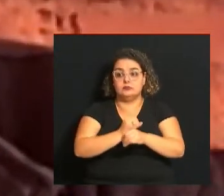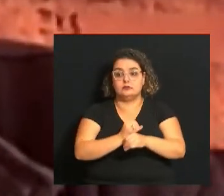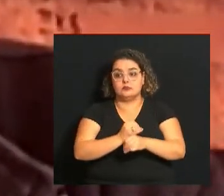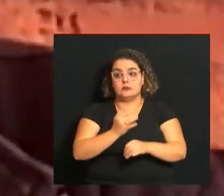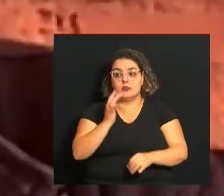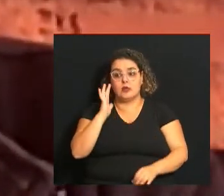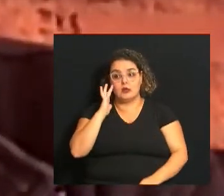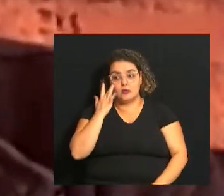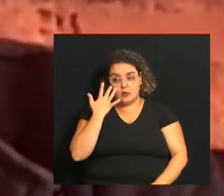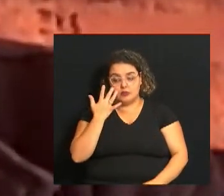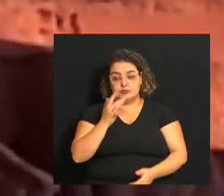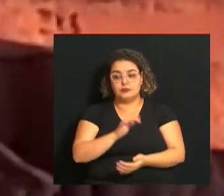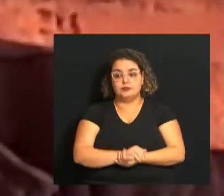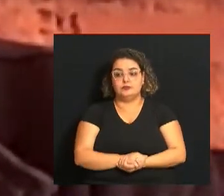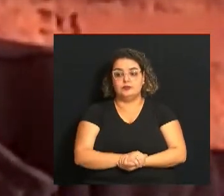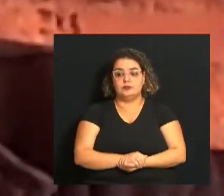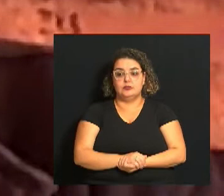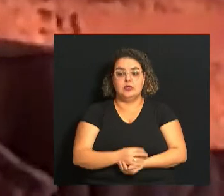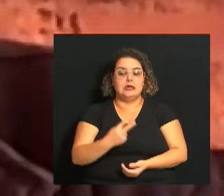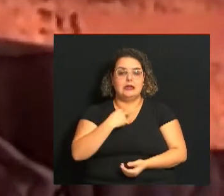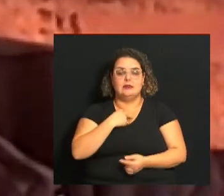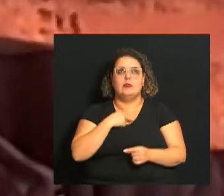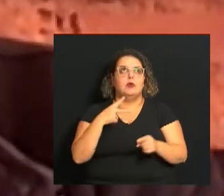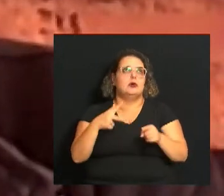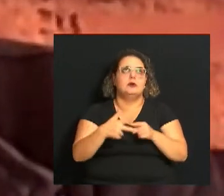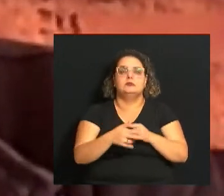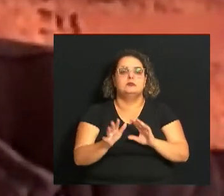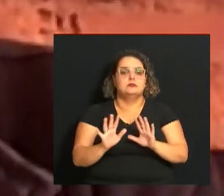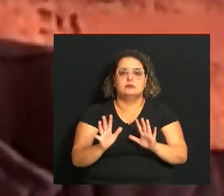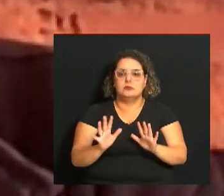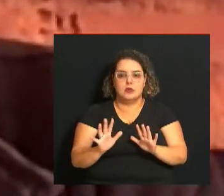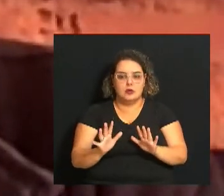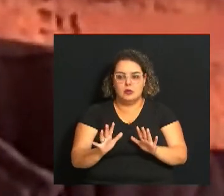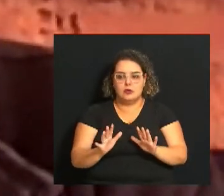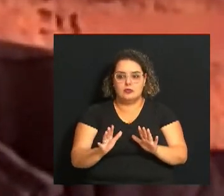ser censurada. Eu acho que não se trata de